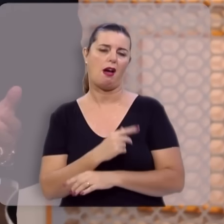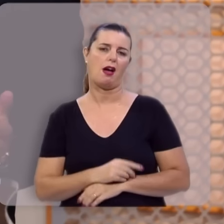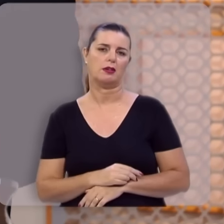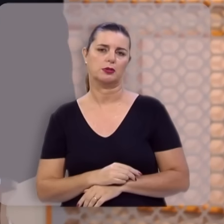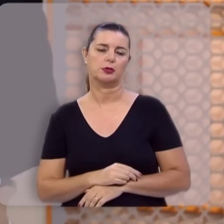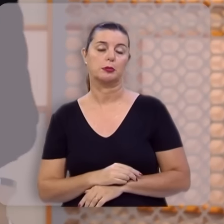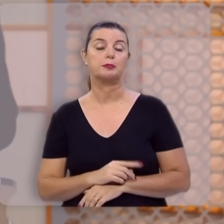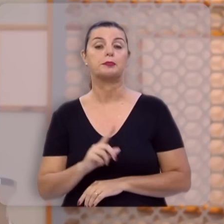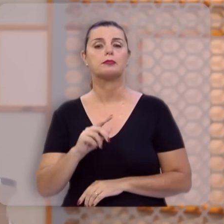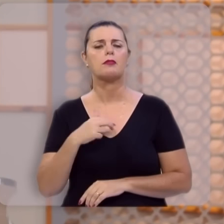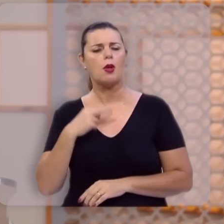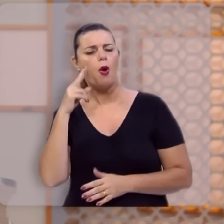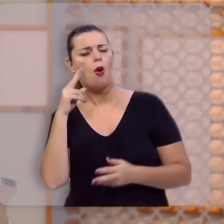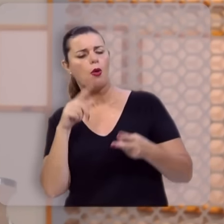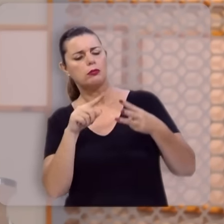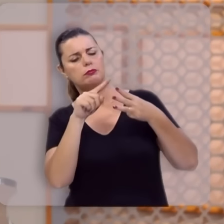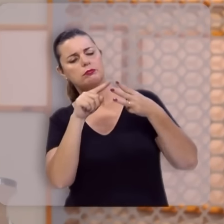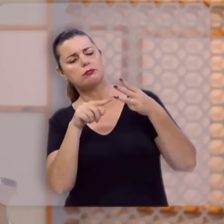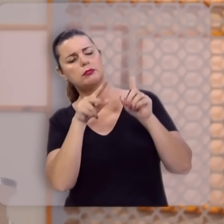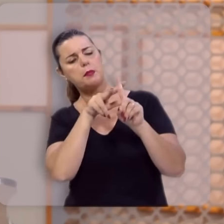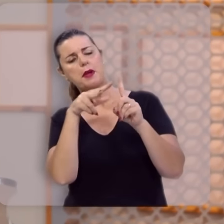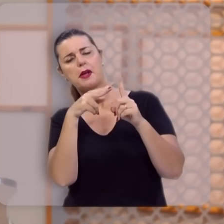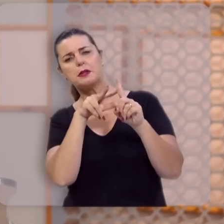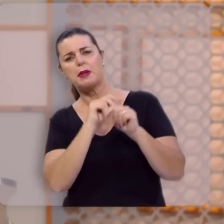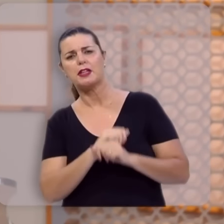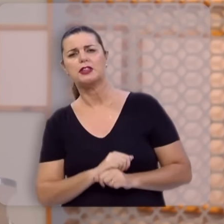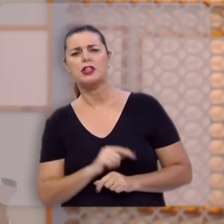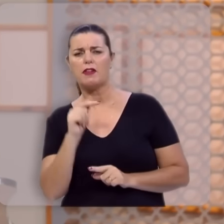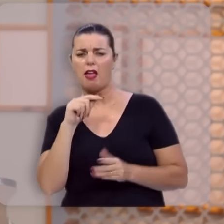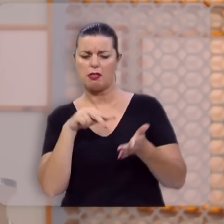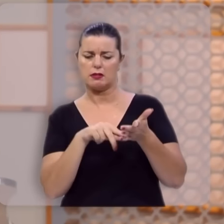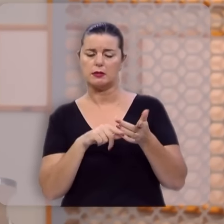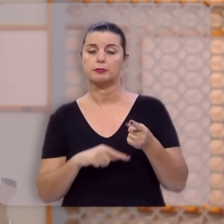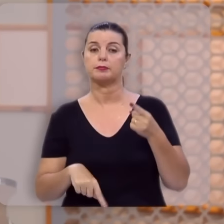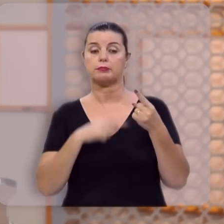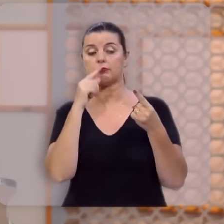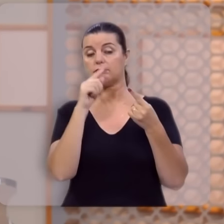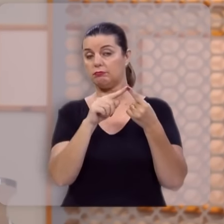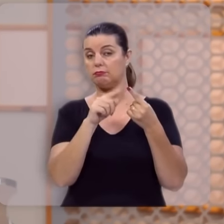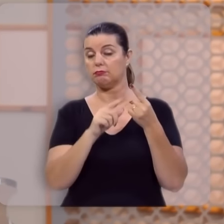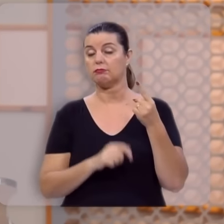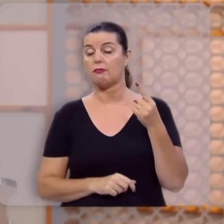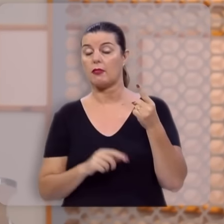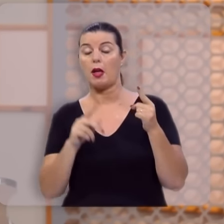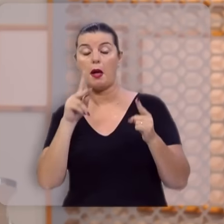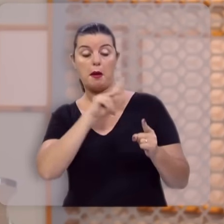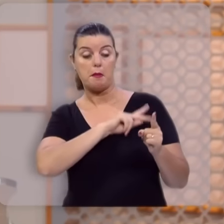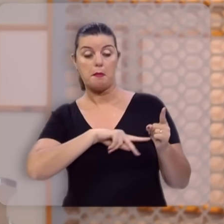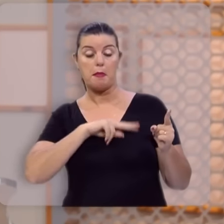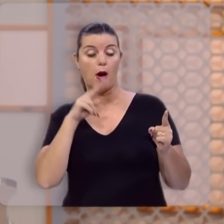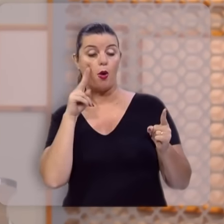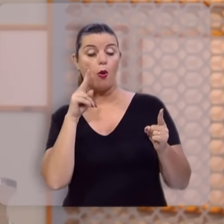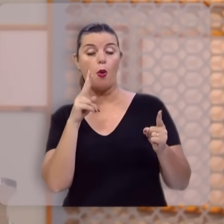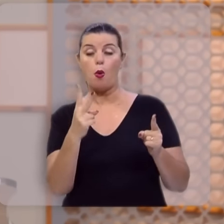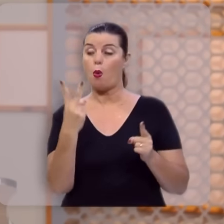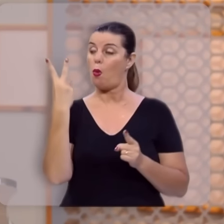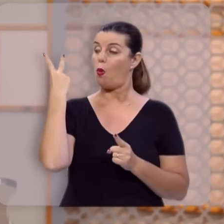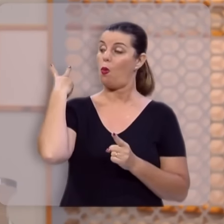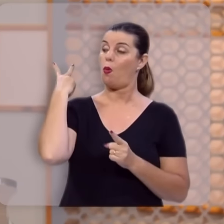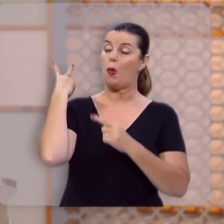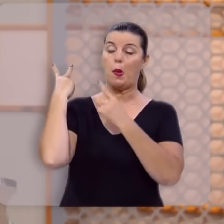você, então, 3 perspectivas nesta passagem. Primeiro, Paulo olha para o